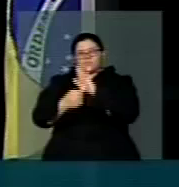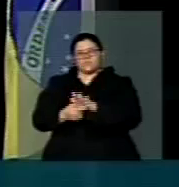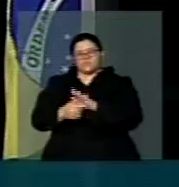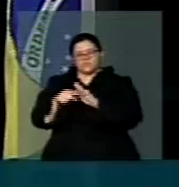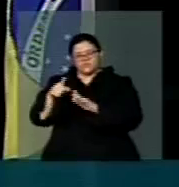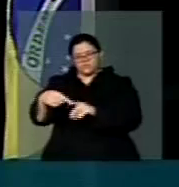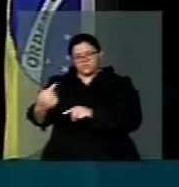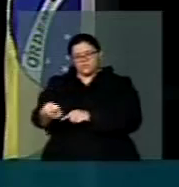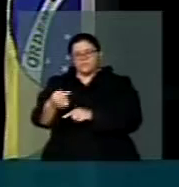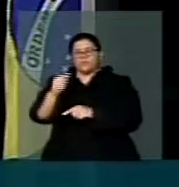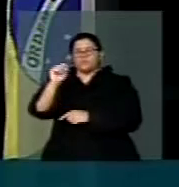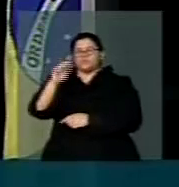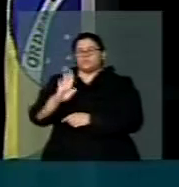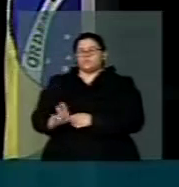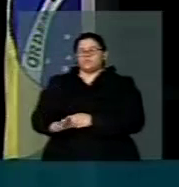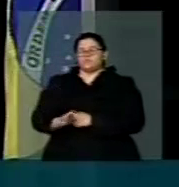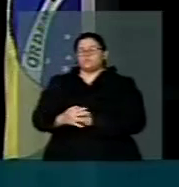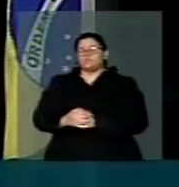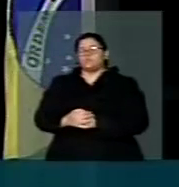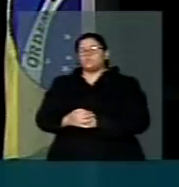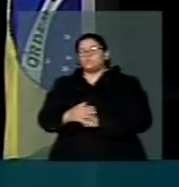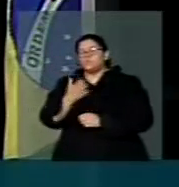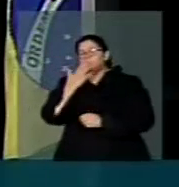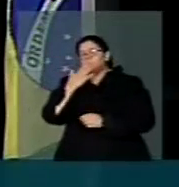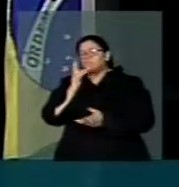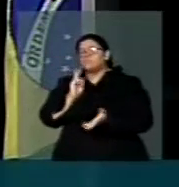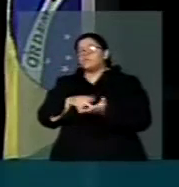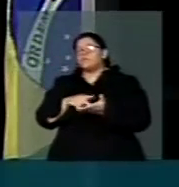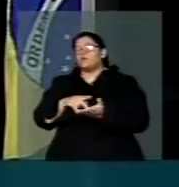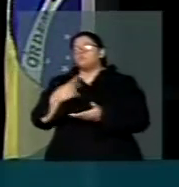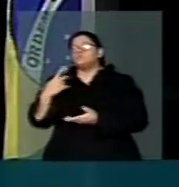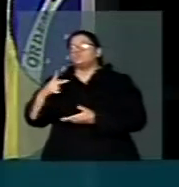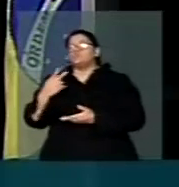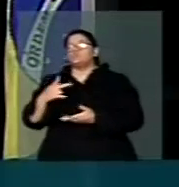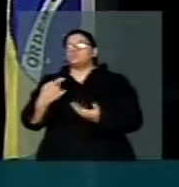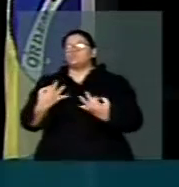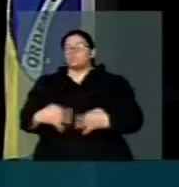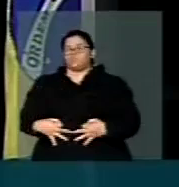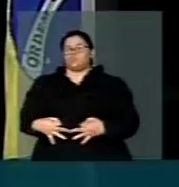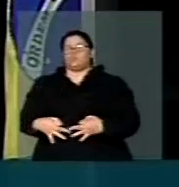depois ao Brasil qual é a posição a